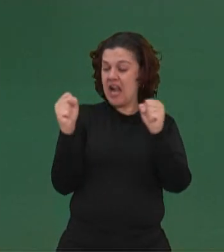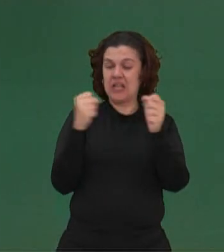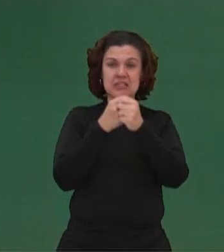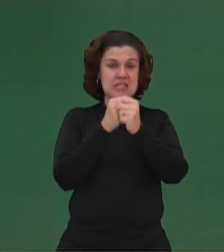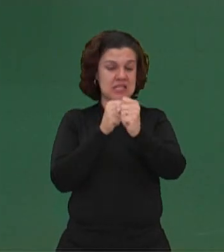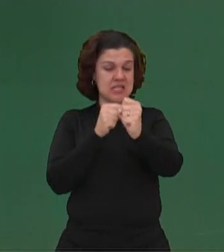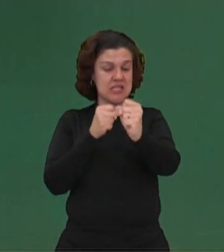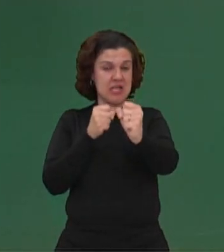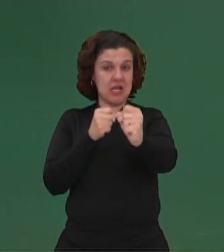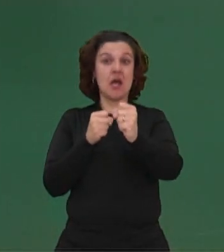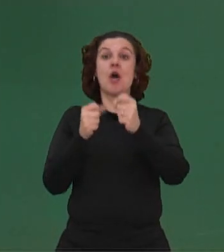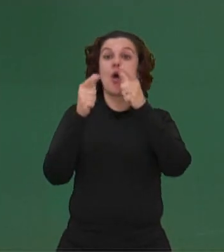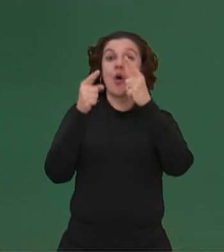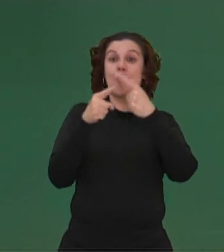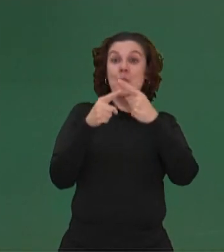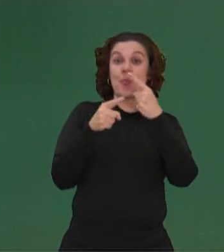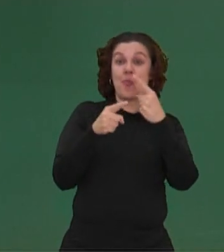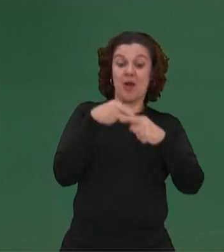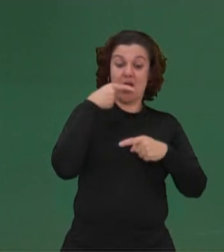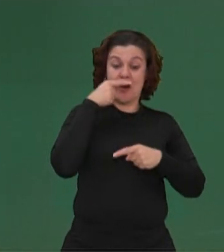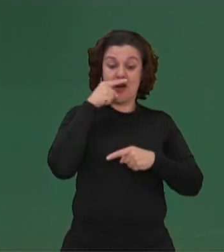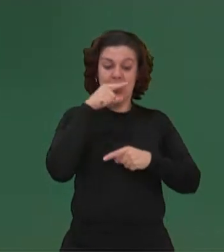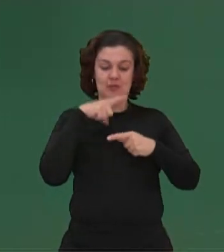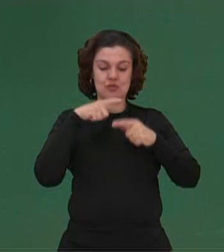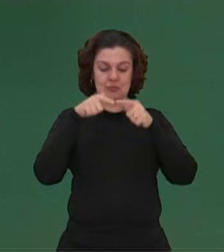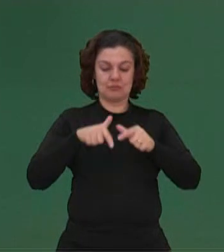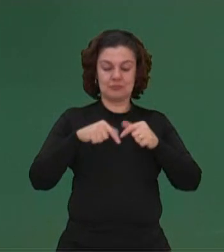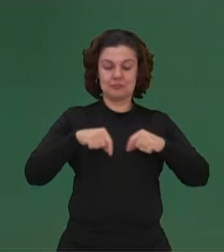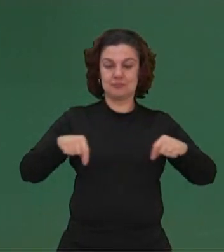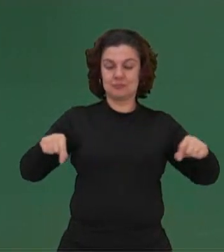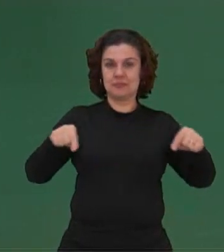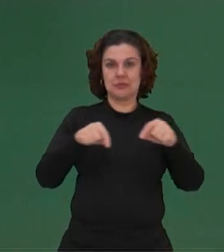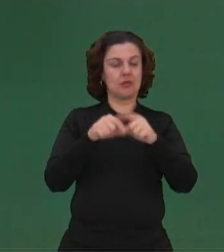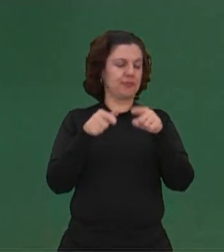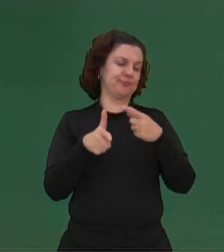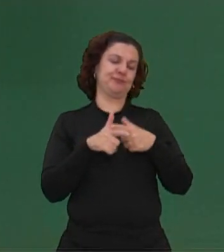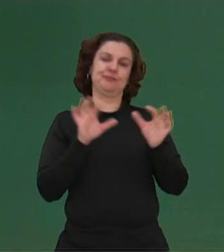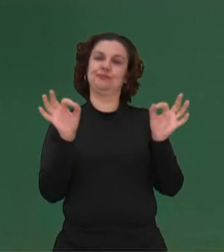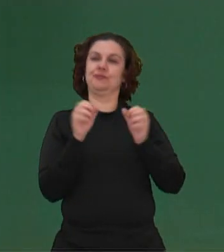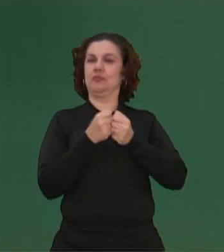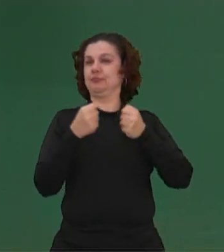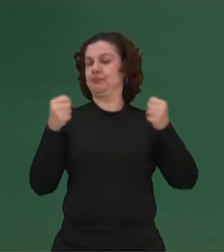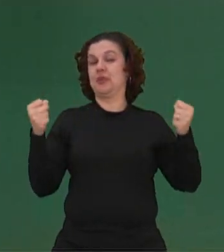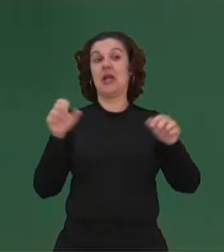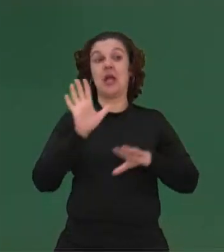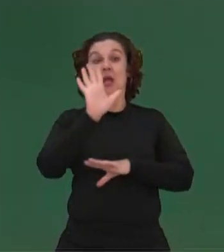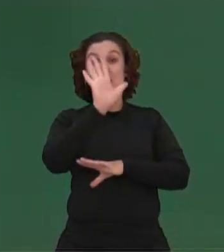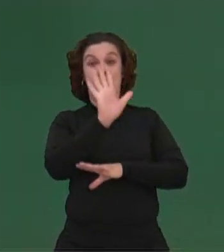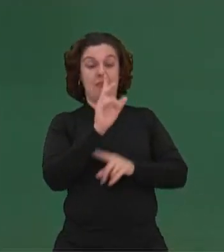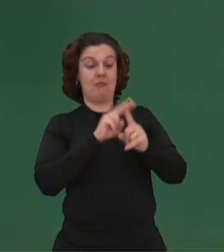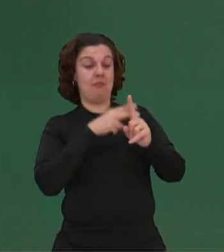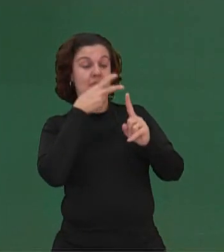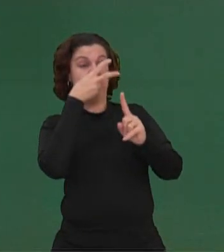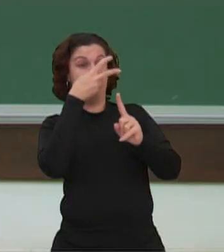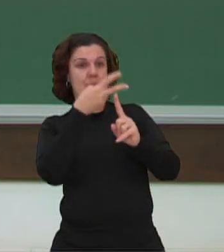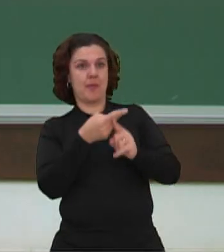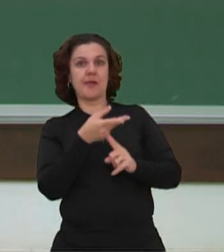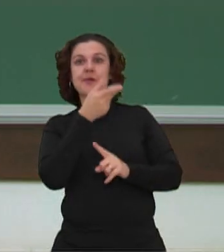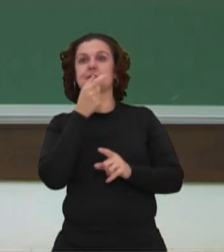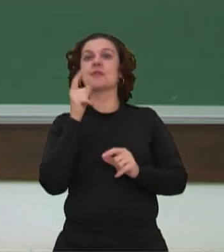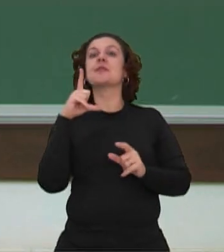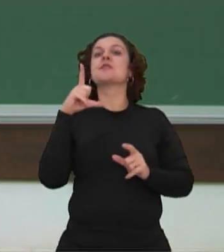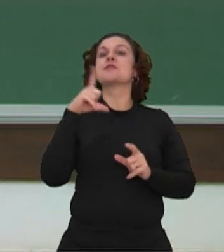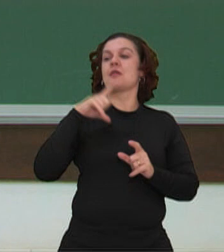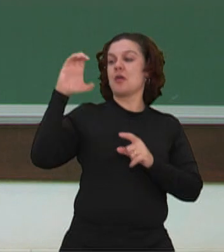A cana-de-açúcar precisava de grandes extensões e isso não é nenhum problema no Brasil. Mais ainda, mercado